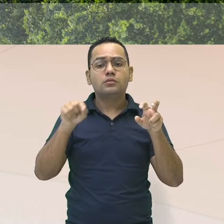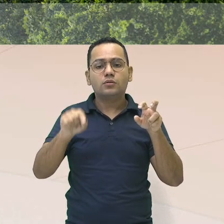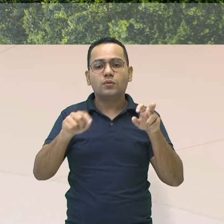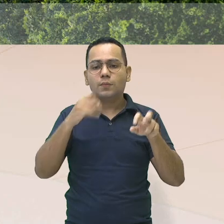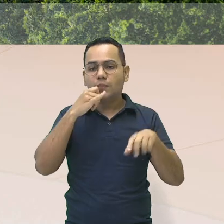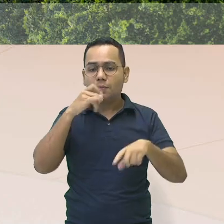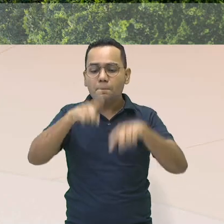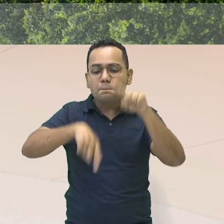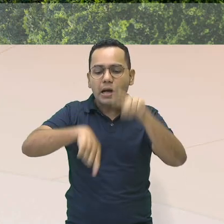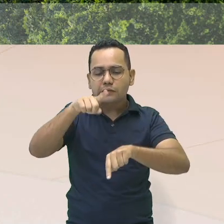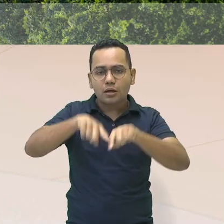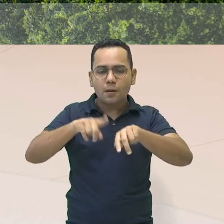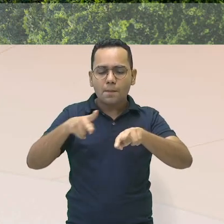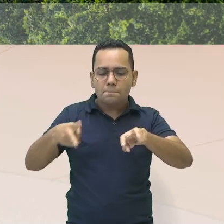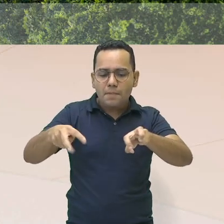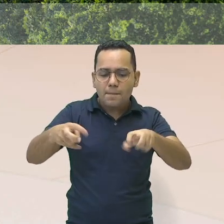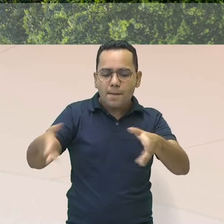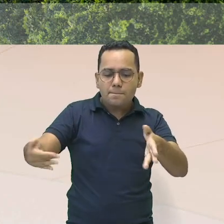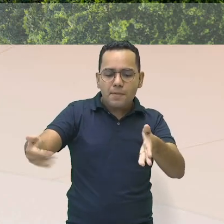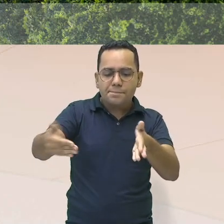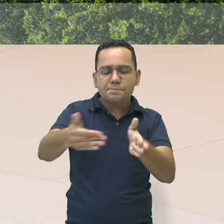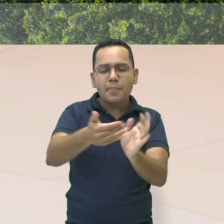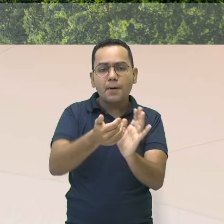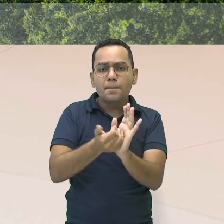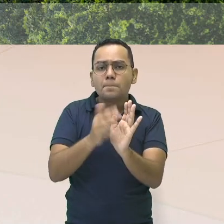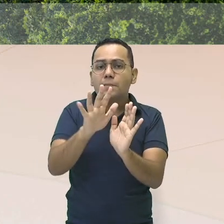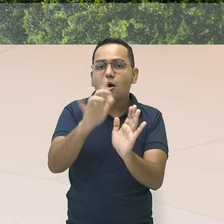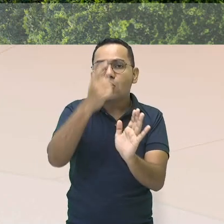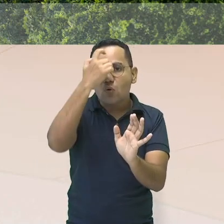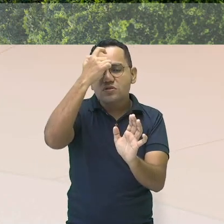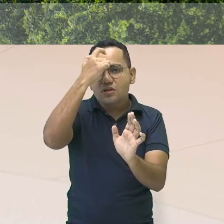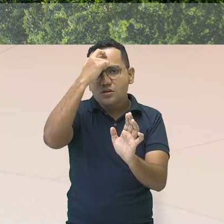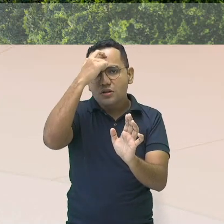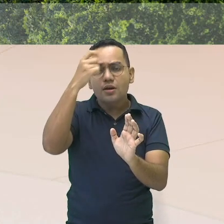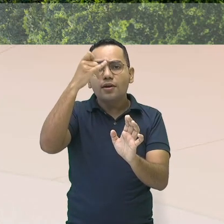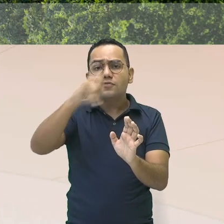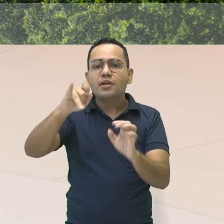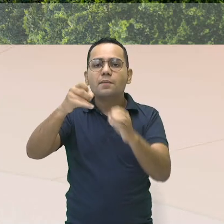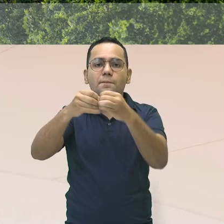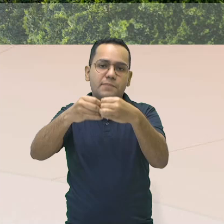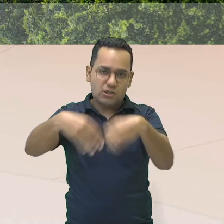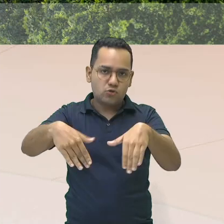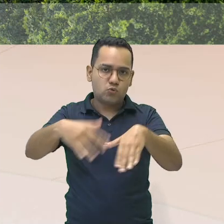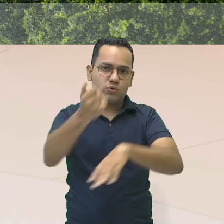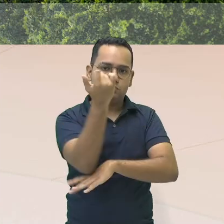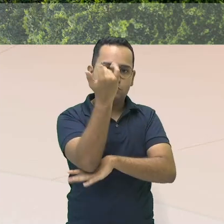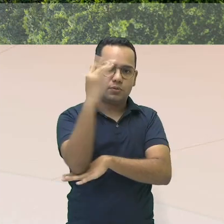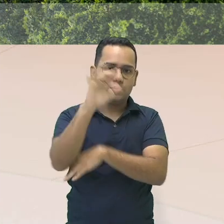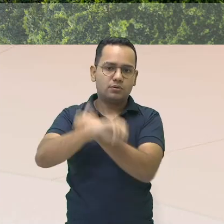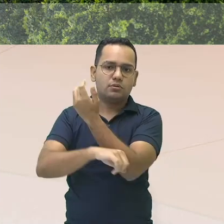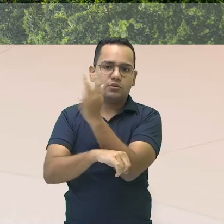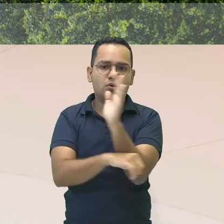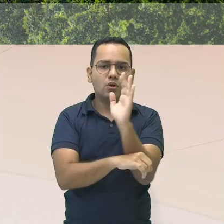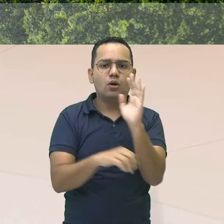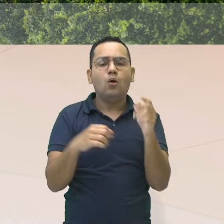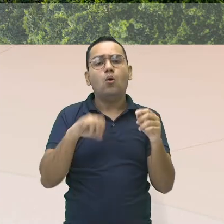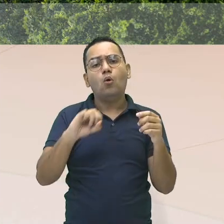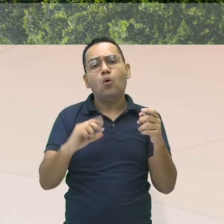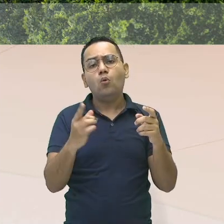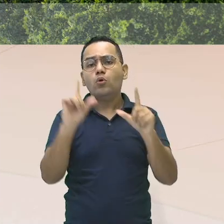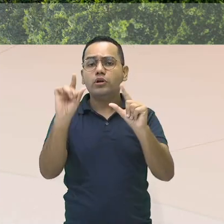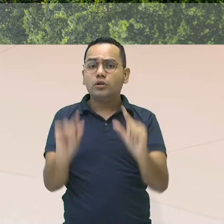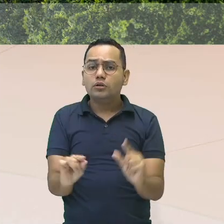natureza ali de uma forma racional, responsável, sem trazer tantos impactos ambientais. Ou parar ao máximo, reduzir ao máximo o uso